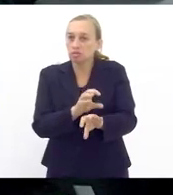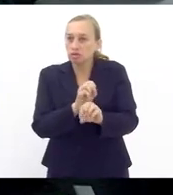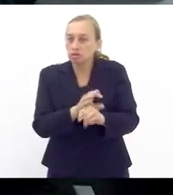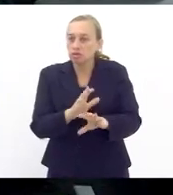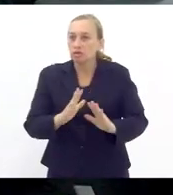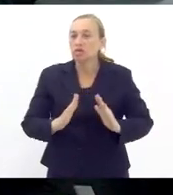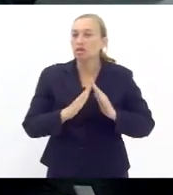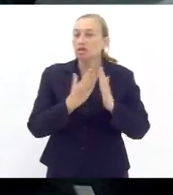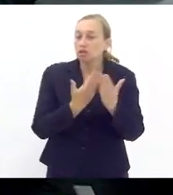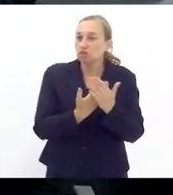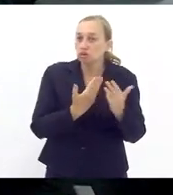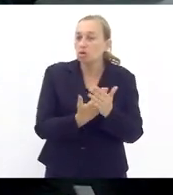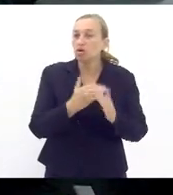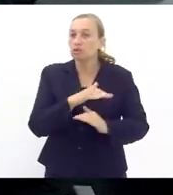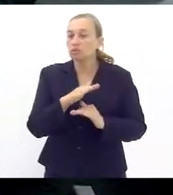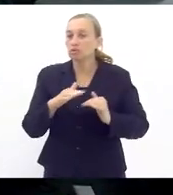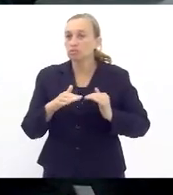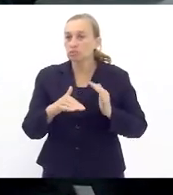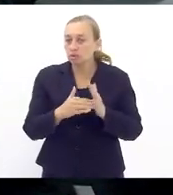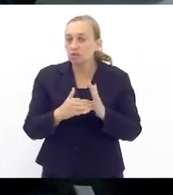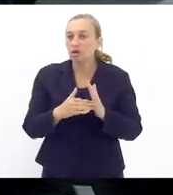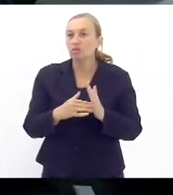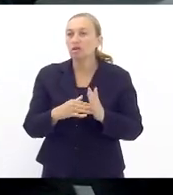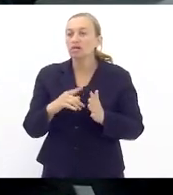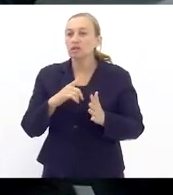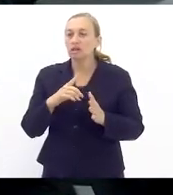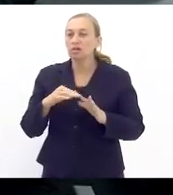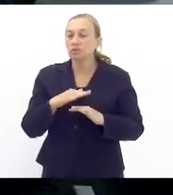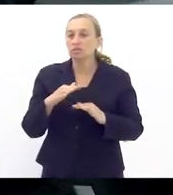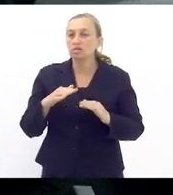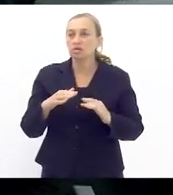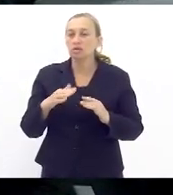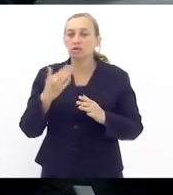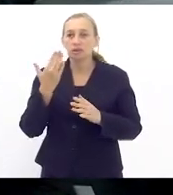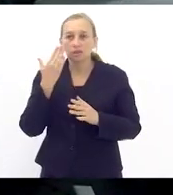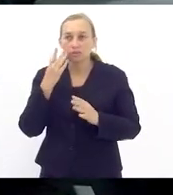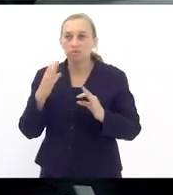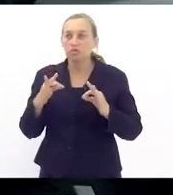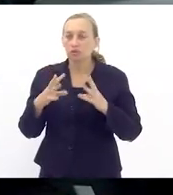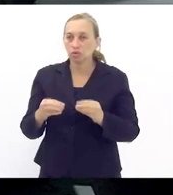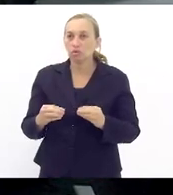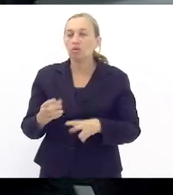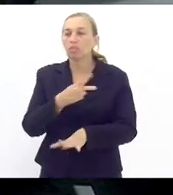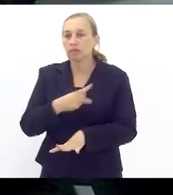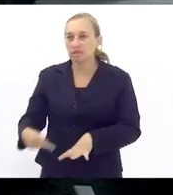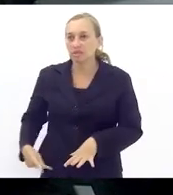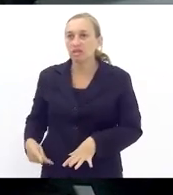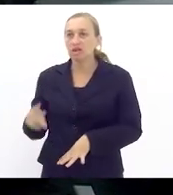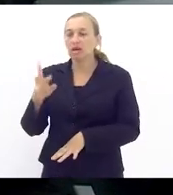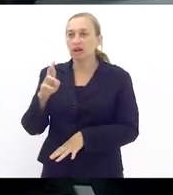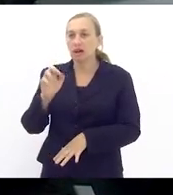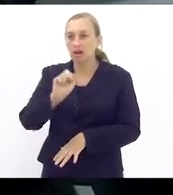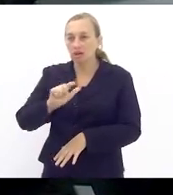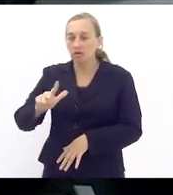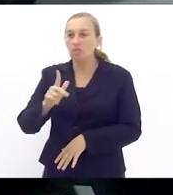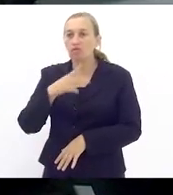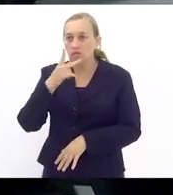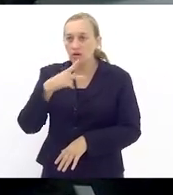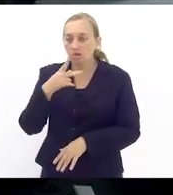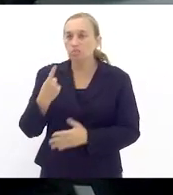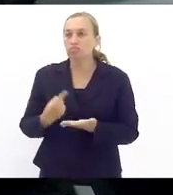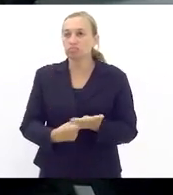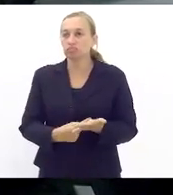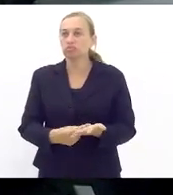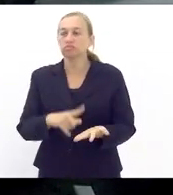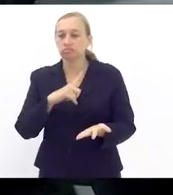a comunidade escolar tem a nitidez de todos os passos como a presidenta que Carol falou né ela tá se